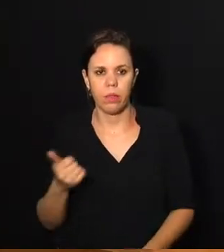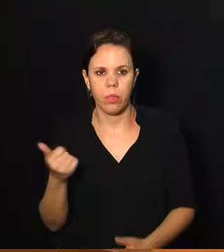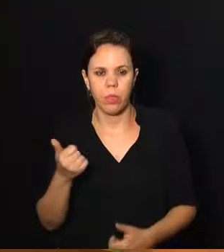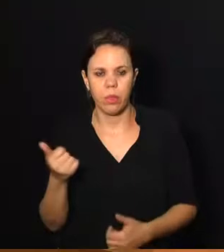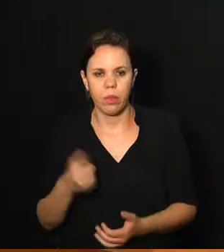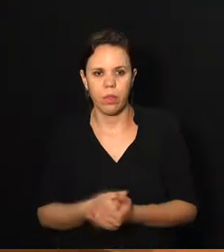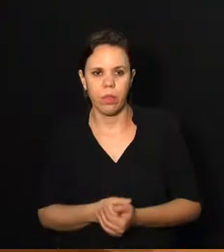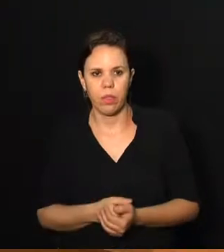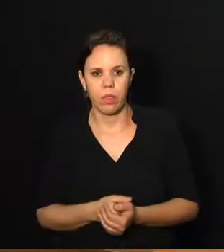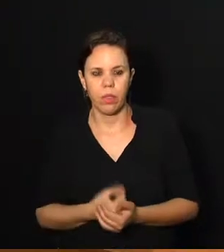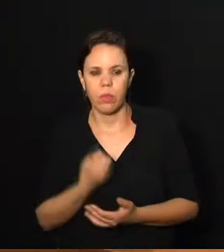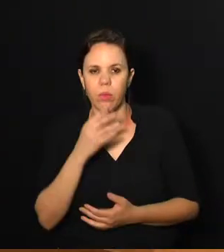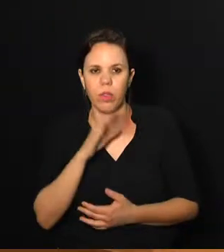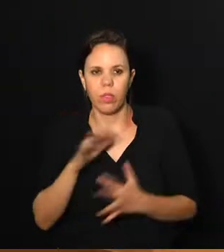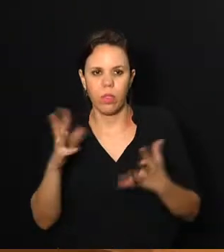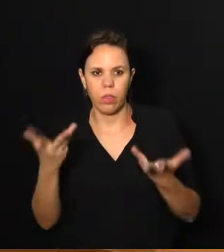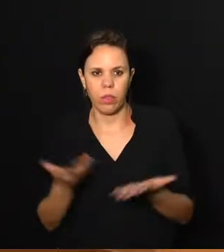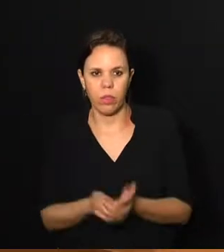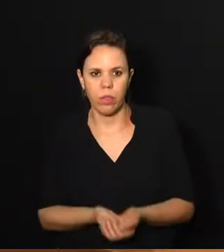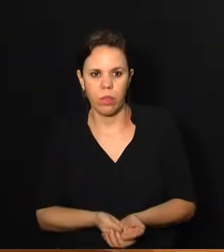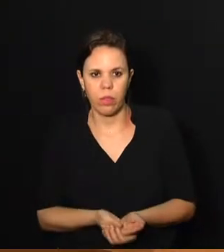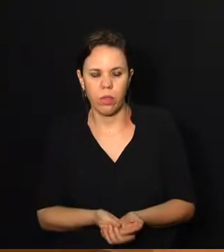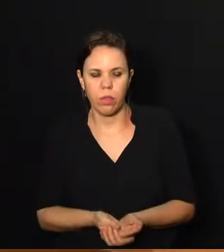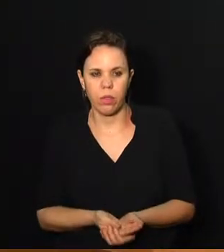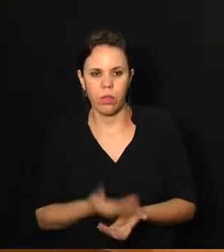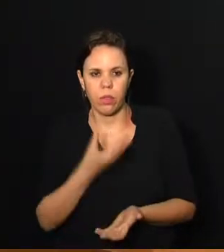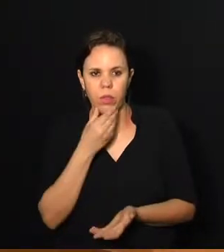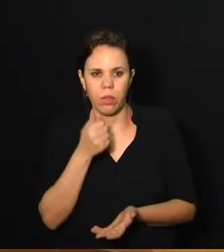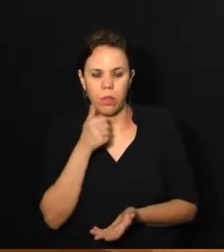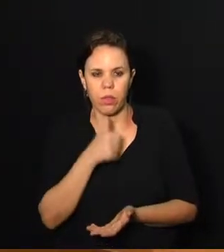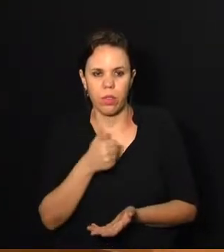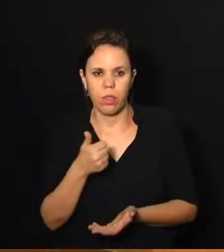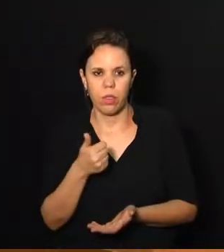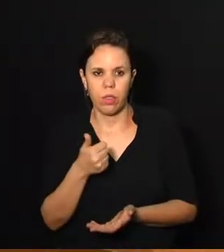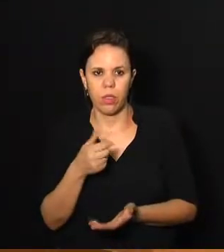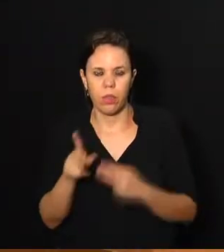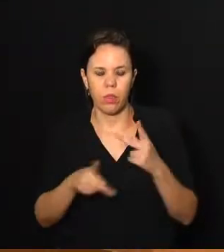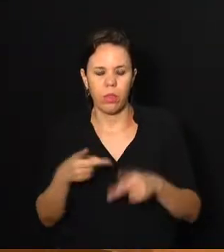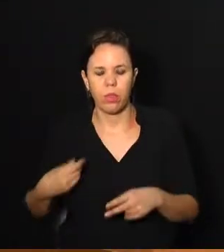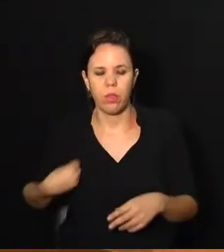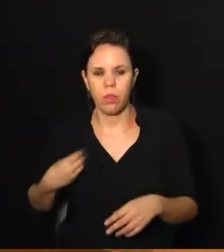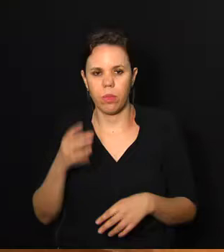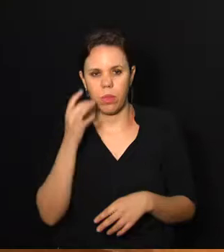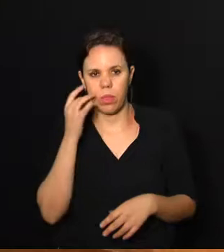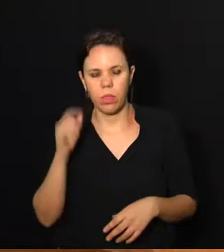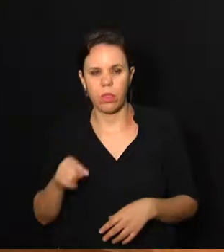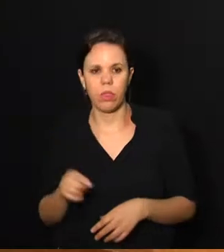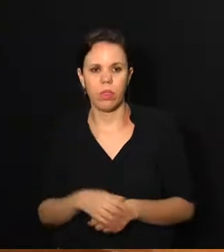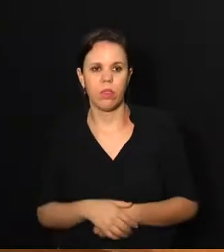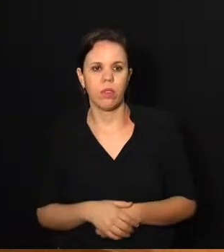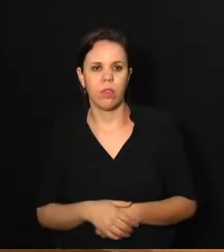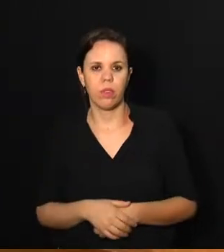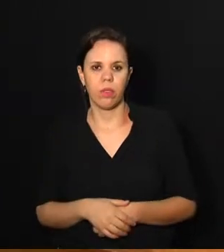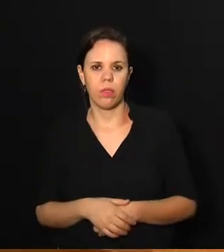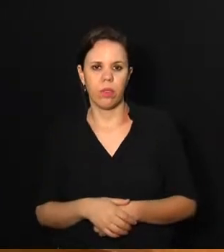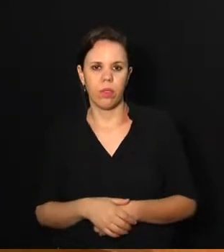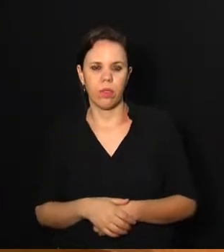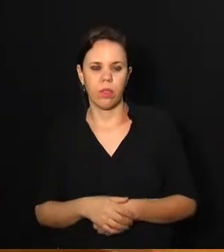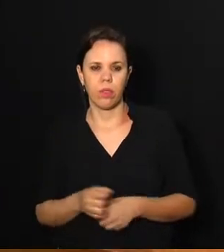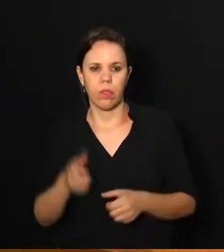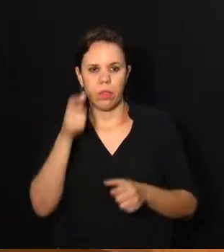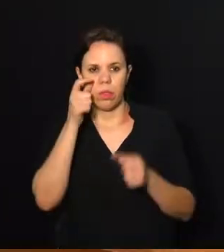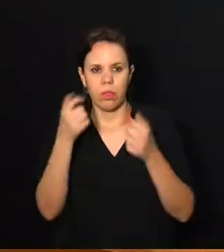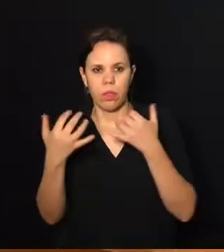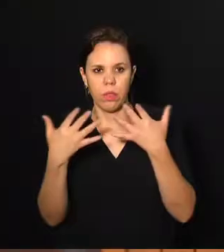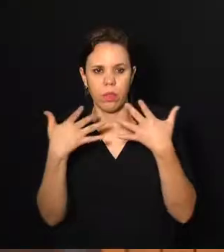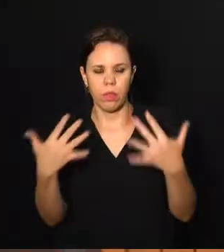Primeiramente, boa tarde a todas e a todos, aos presentes aqui, às presentes, e aos telespectadores da